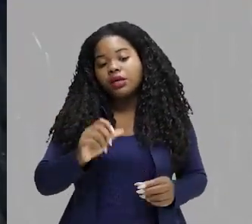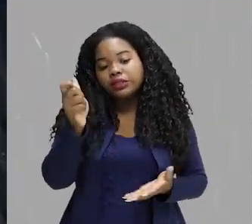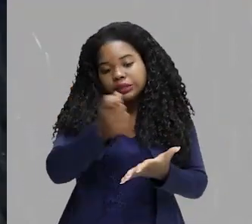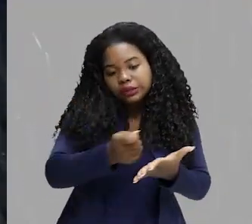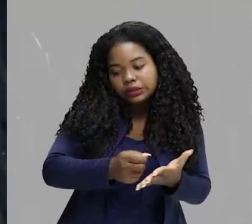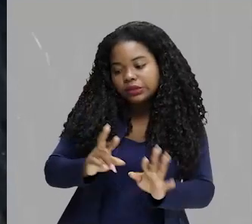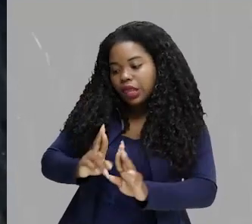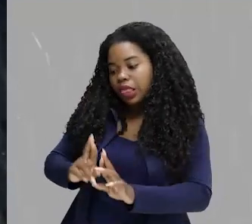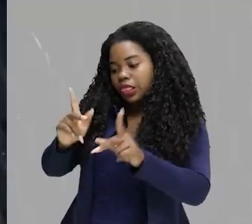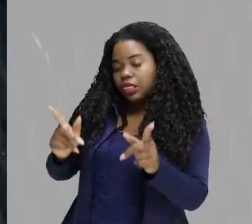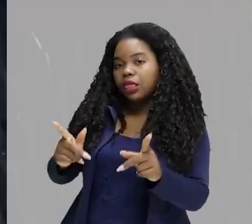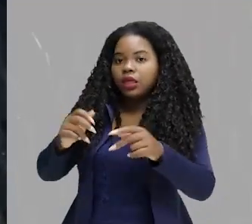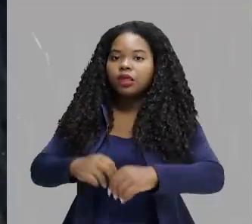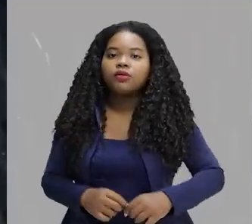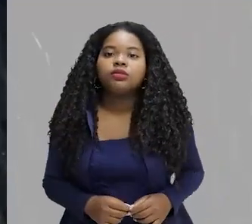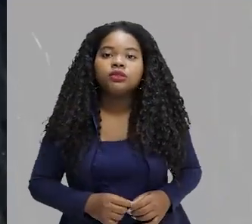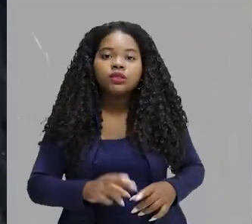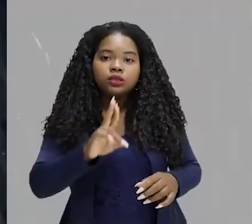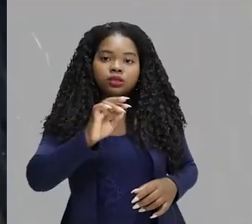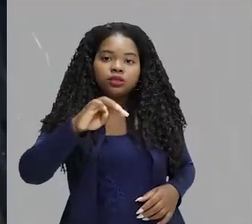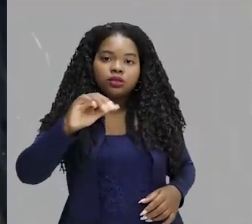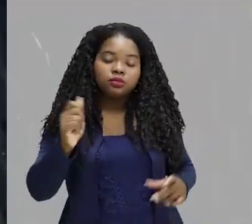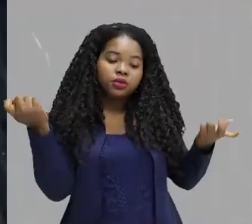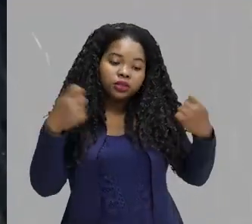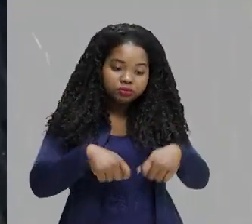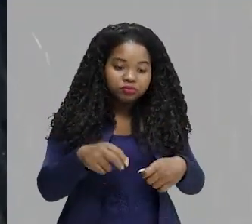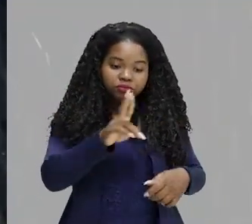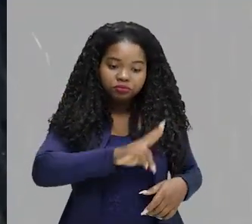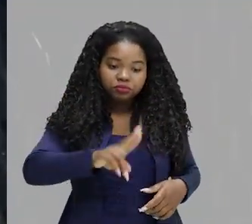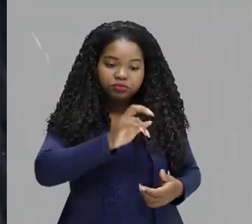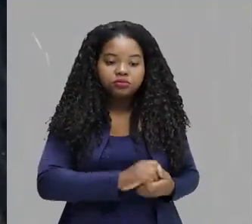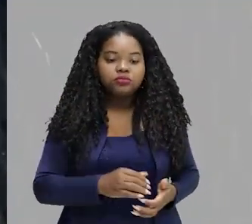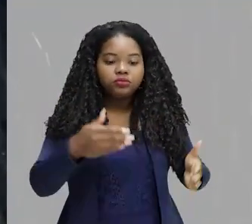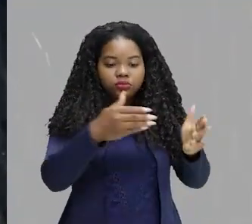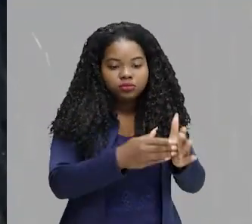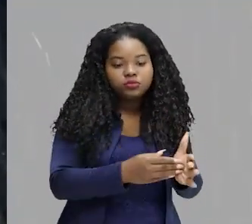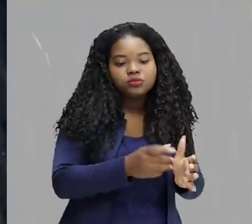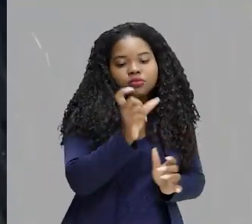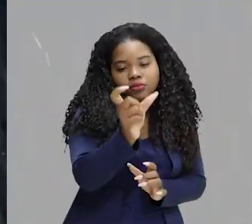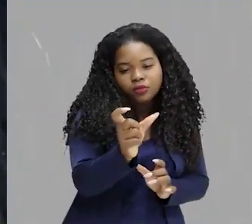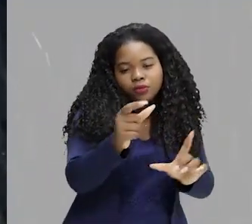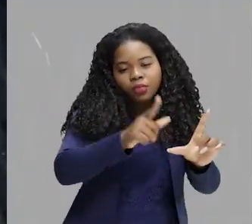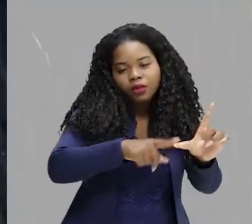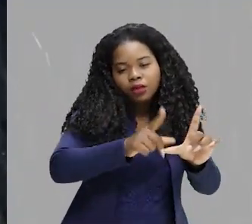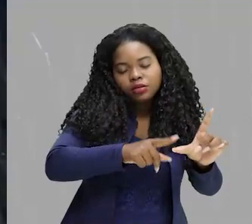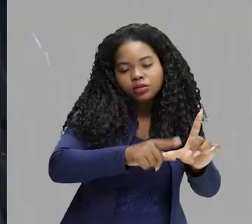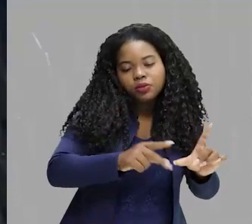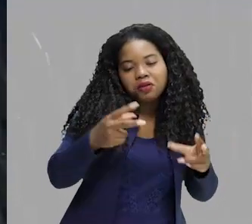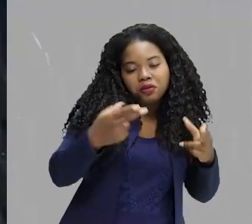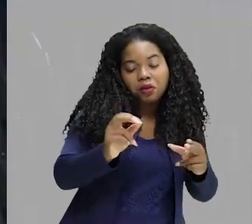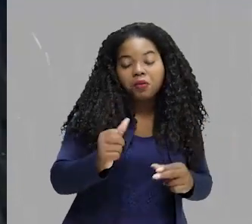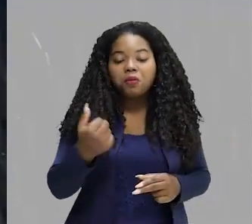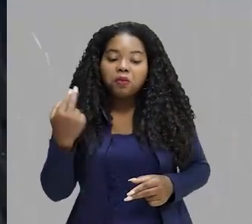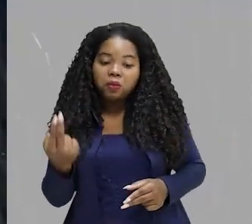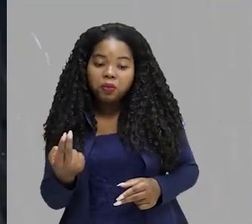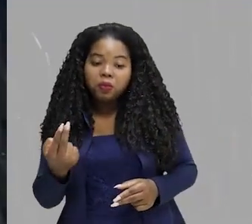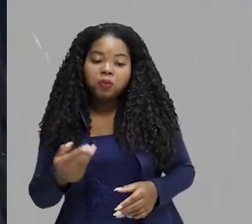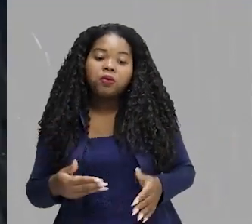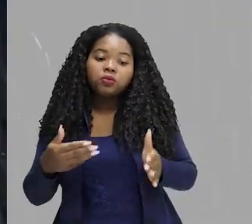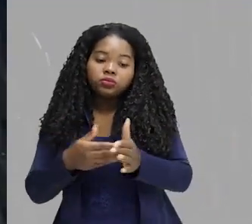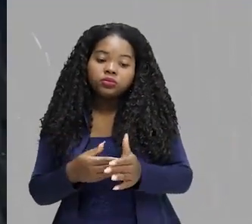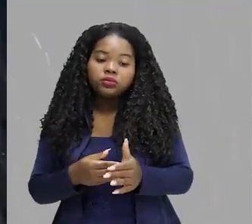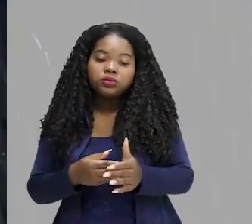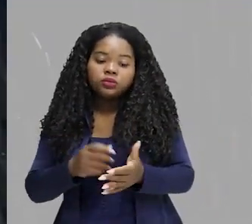escrevo é diferente. Então, as rimas você pode ter a terminação das palavras iguais, ou você pode ter a terminação